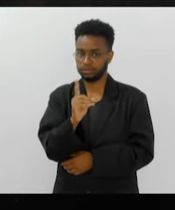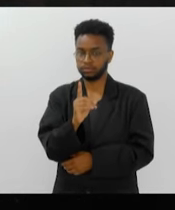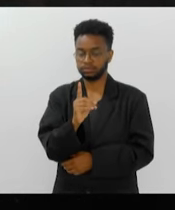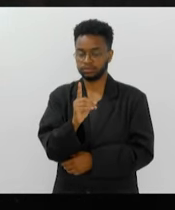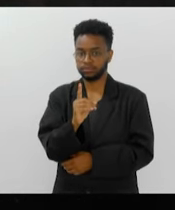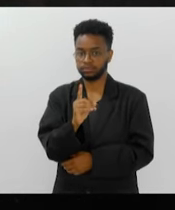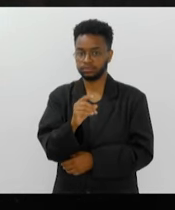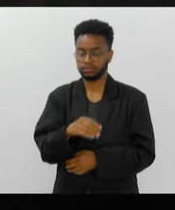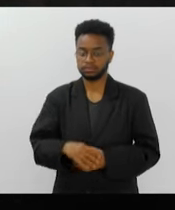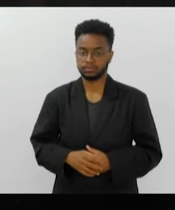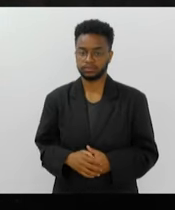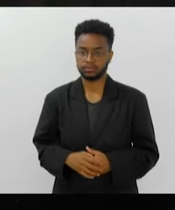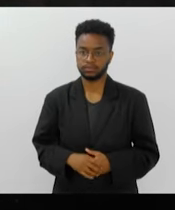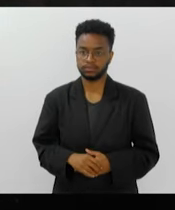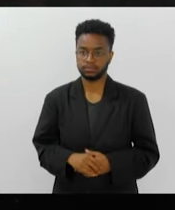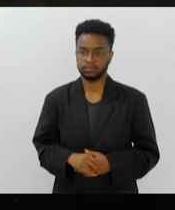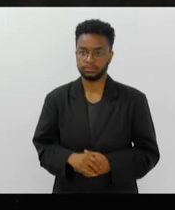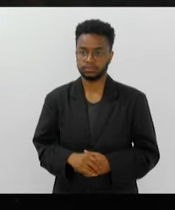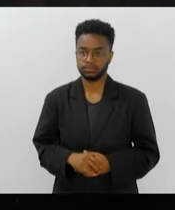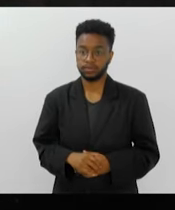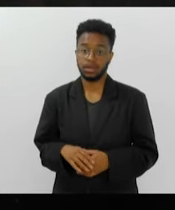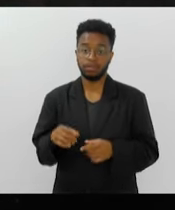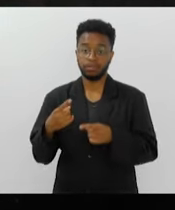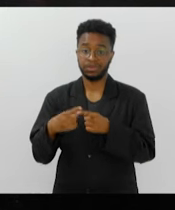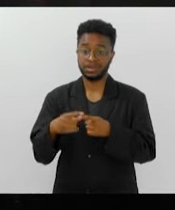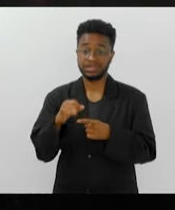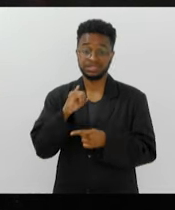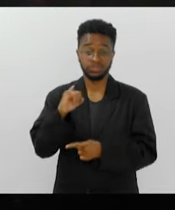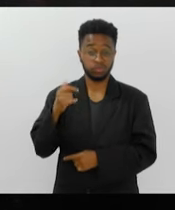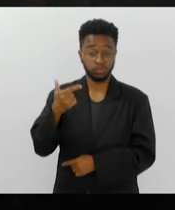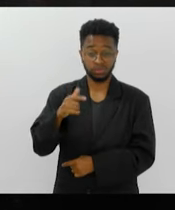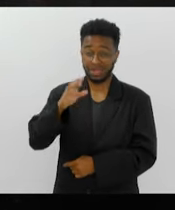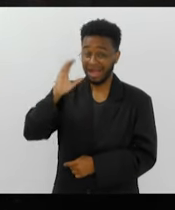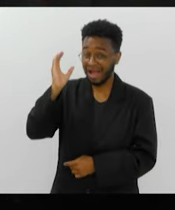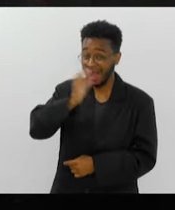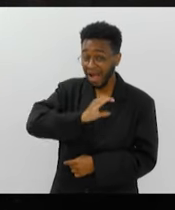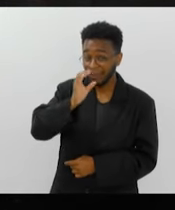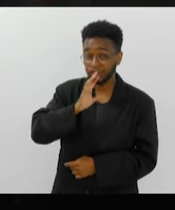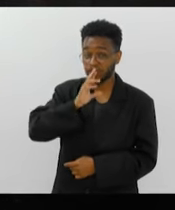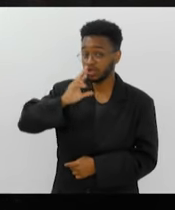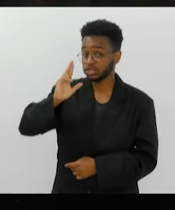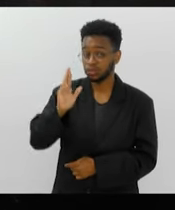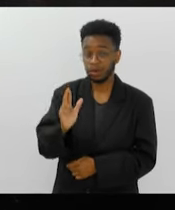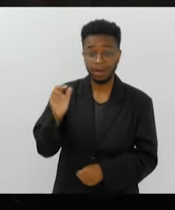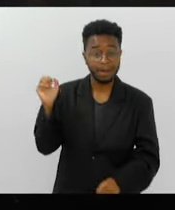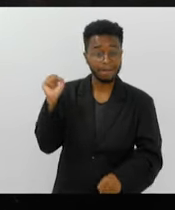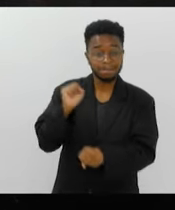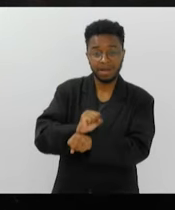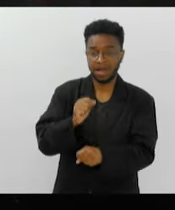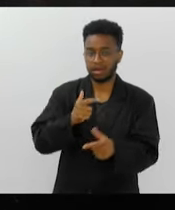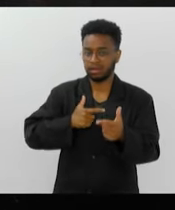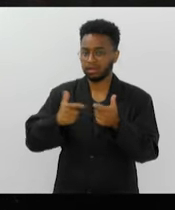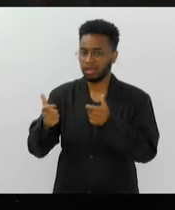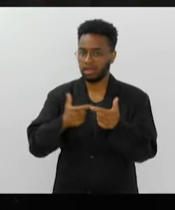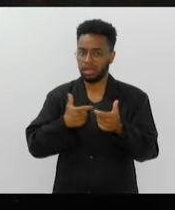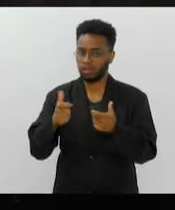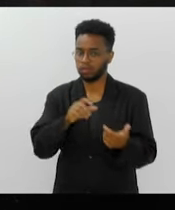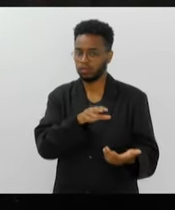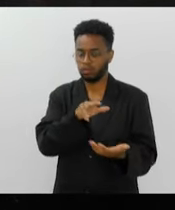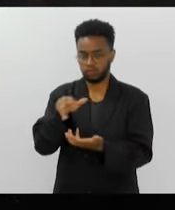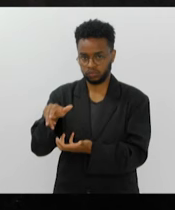tivermos como resposta imediata um cessar fogo a nível